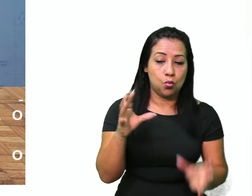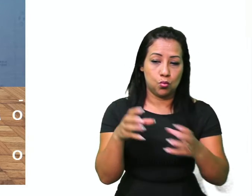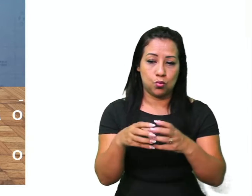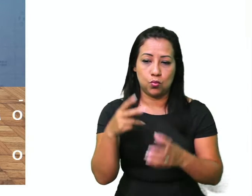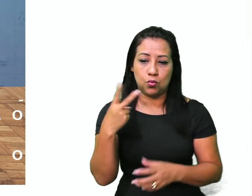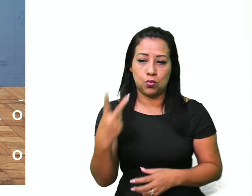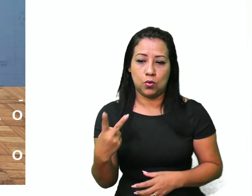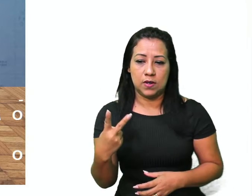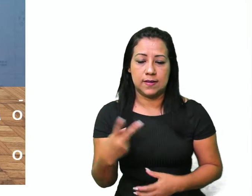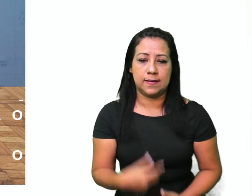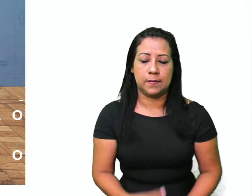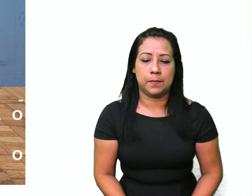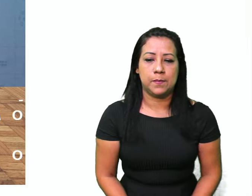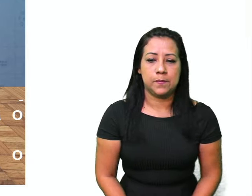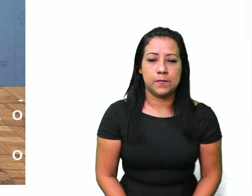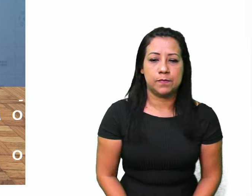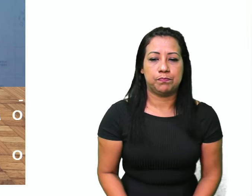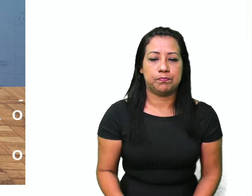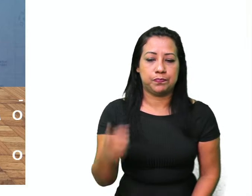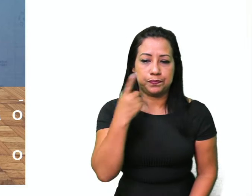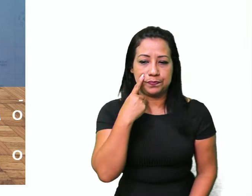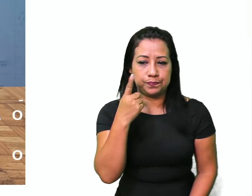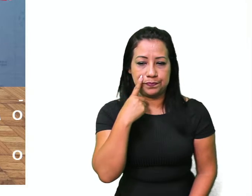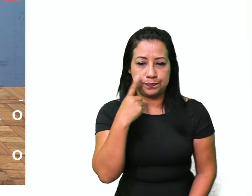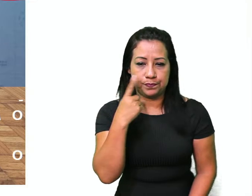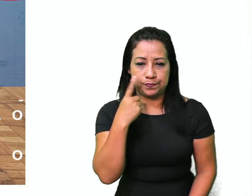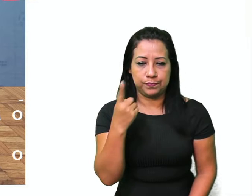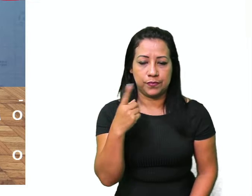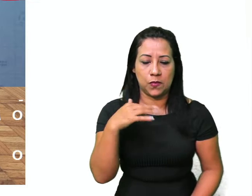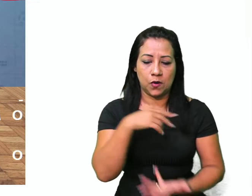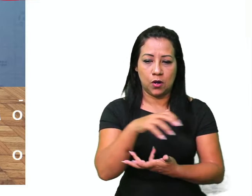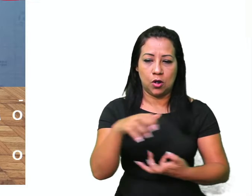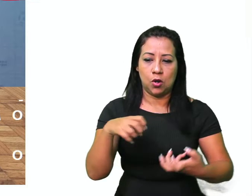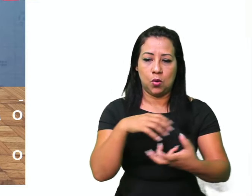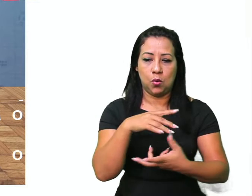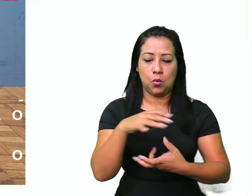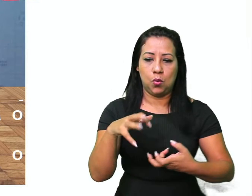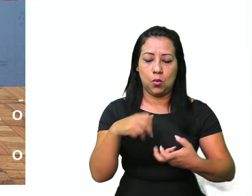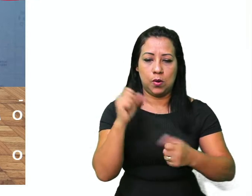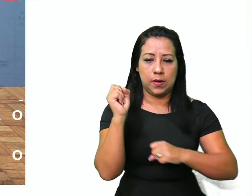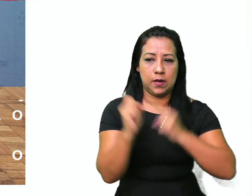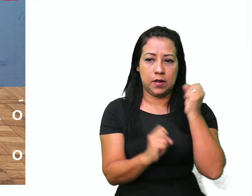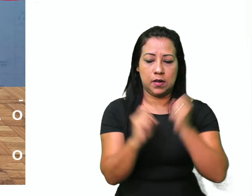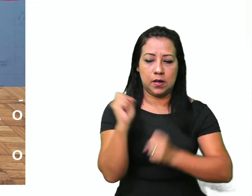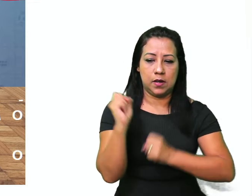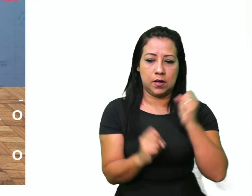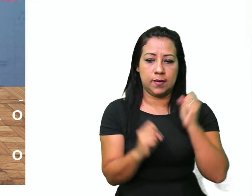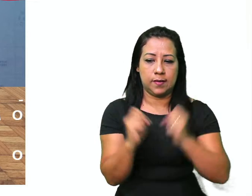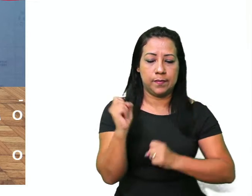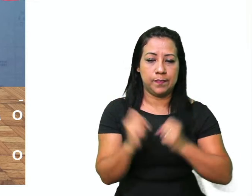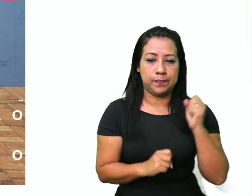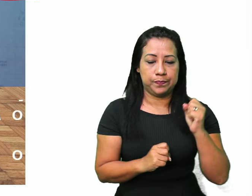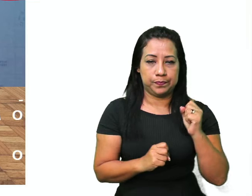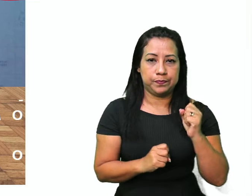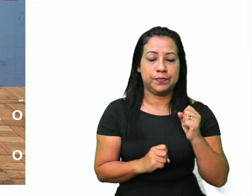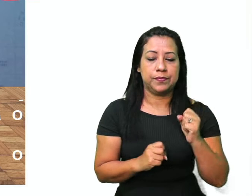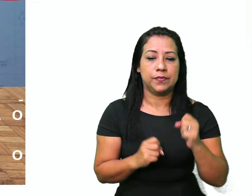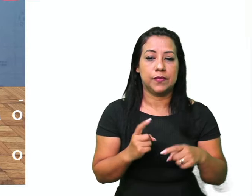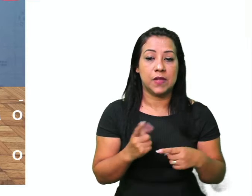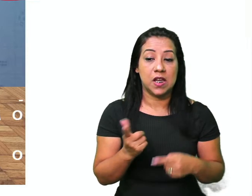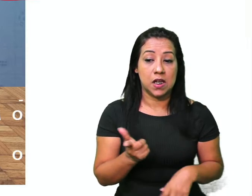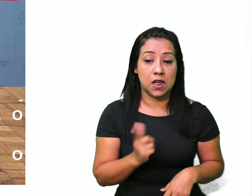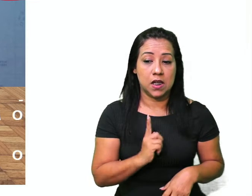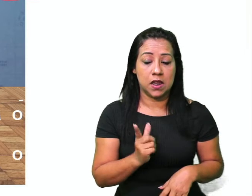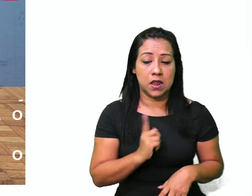tá? Você vai observar em revoluções industriais. E essas revoluções industriais, o que é que nós